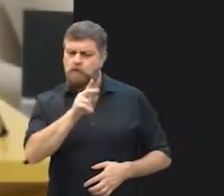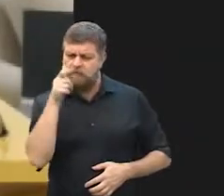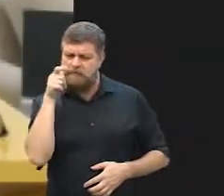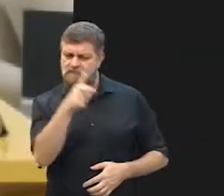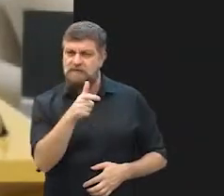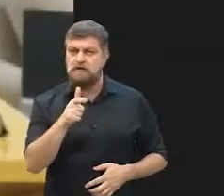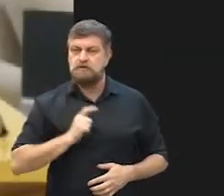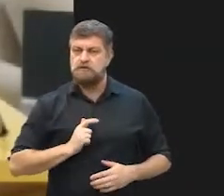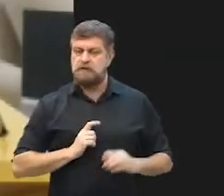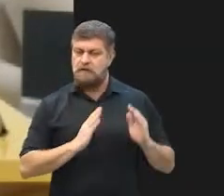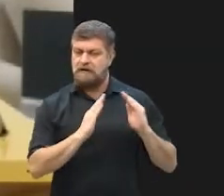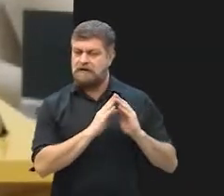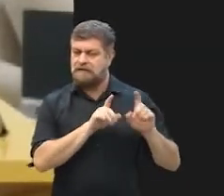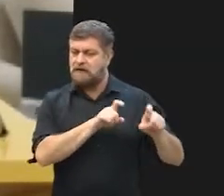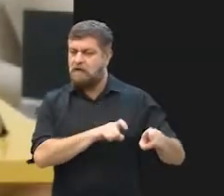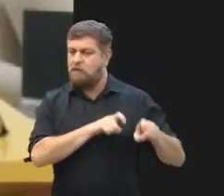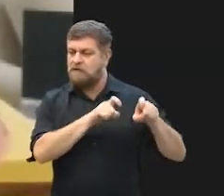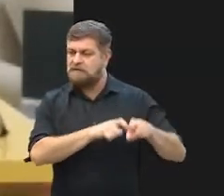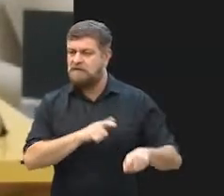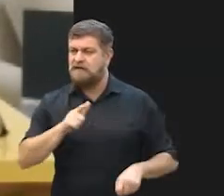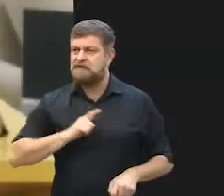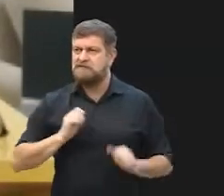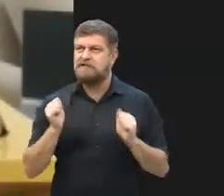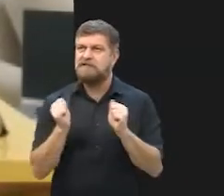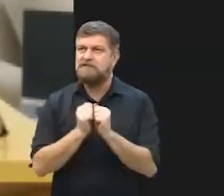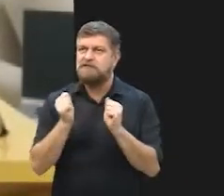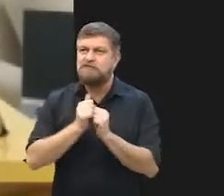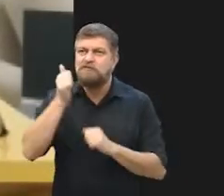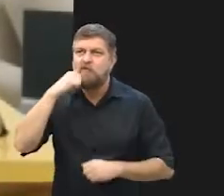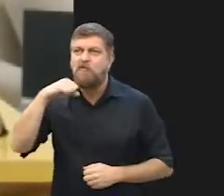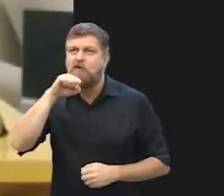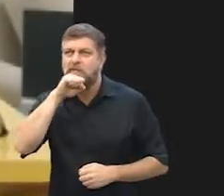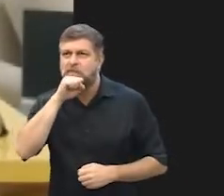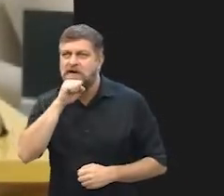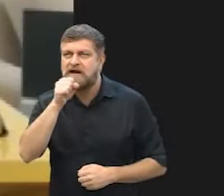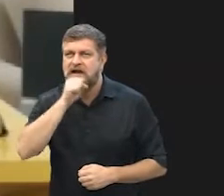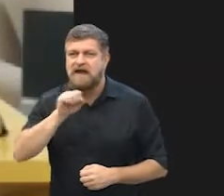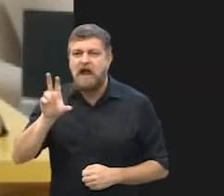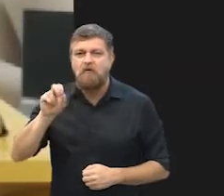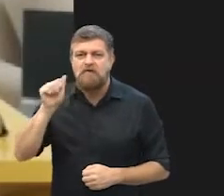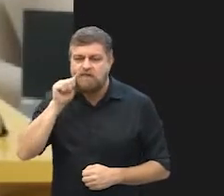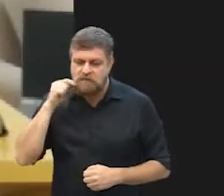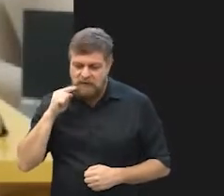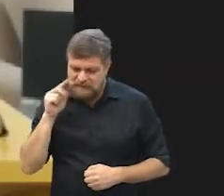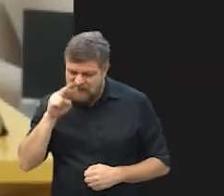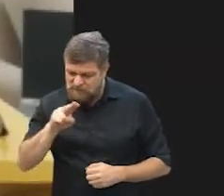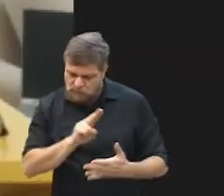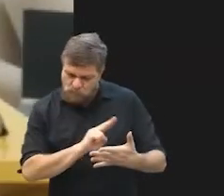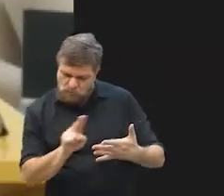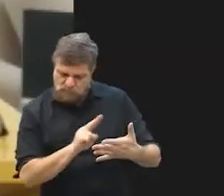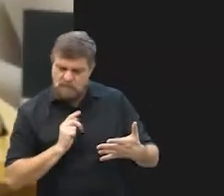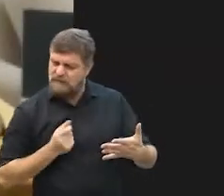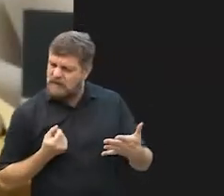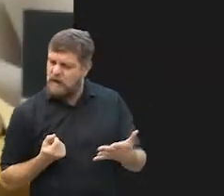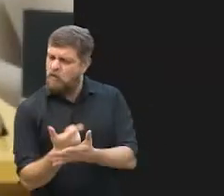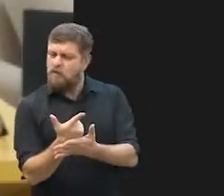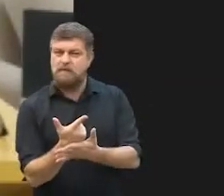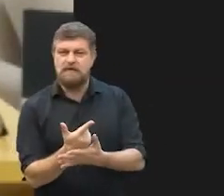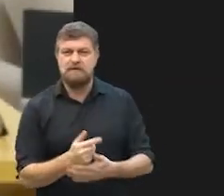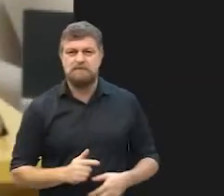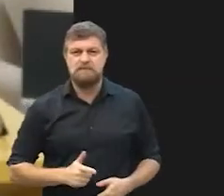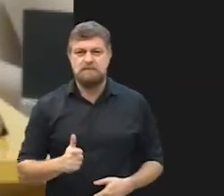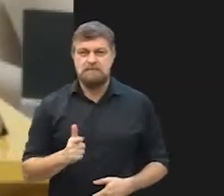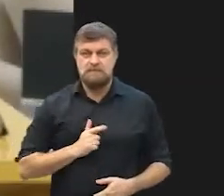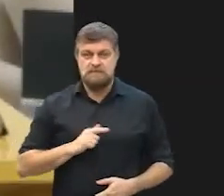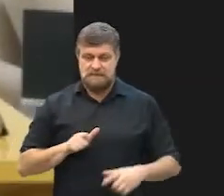tinha uma chácara quando ela era criança, né? Morava com a mãe e a avó em uma chácara, e ela viu esse livro, ela queria comprar esse livro. Inclusive, na época, ela queria comprar, eu só